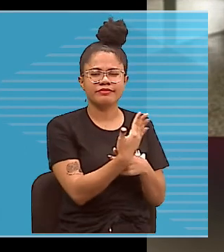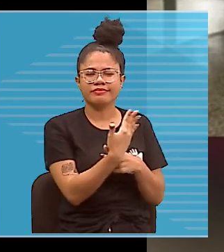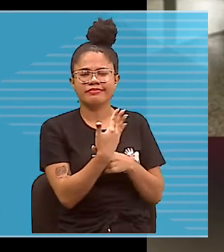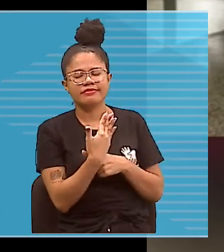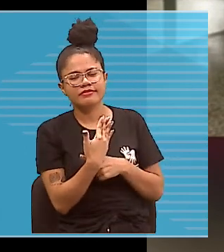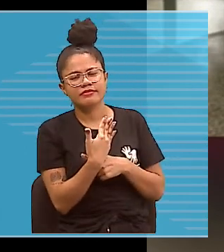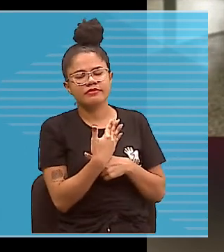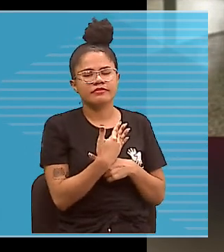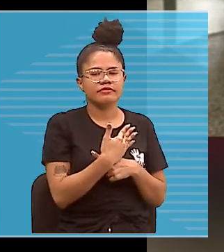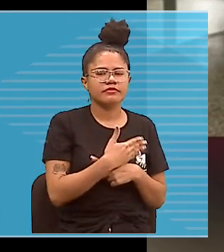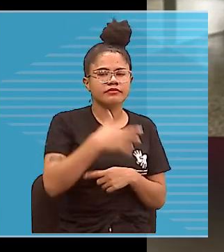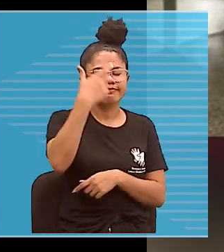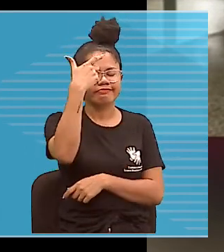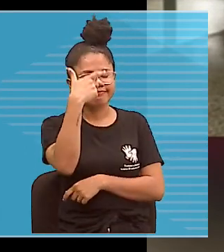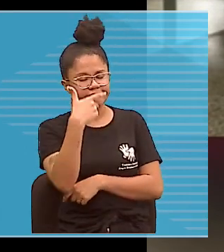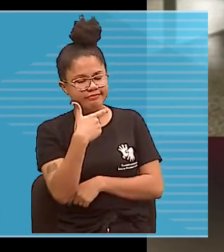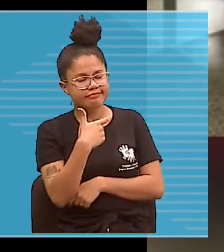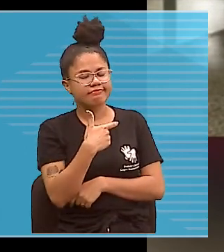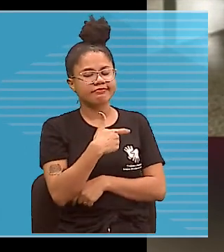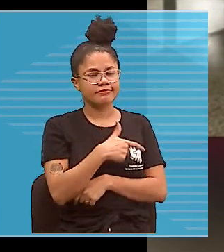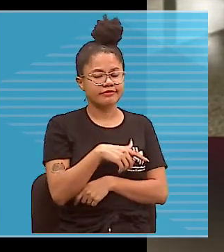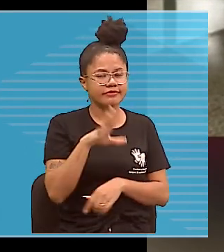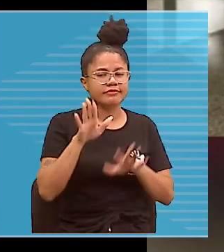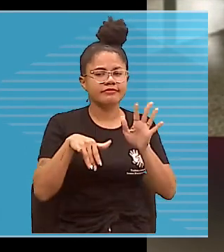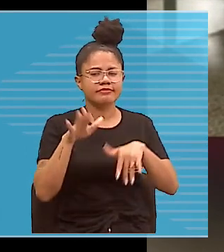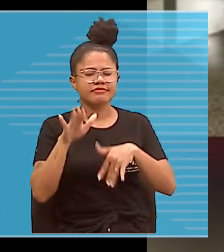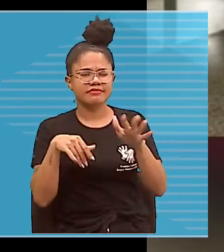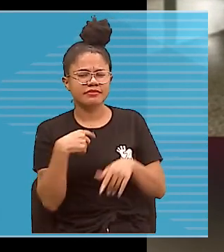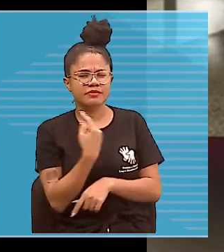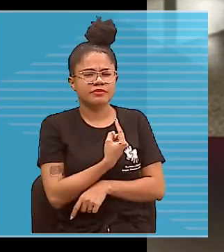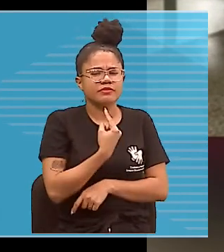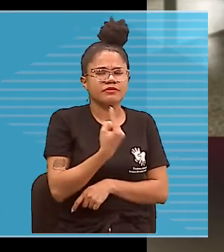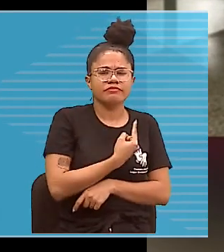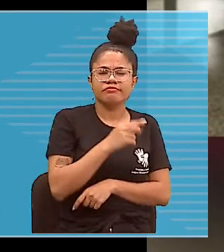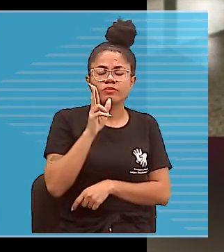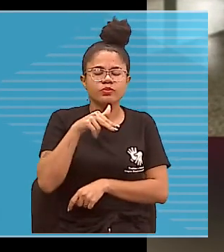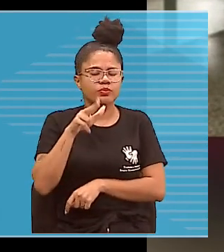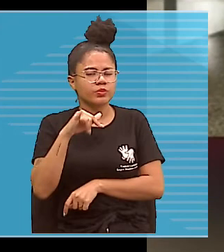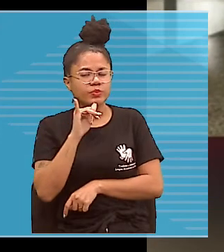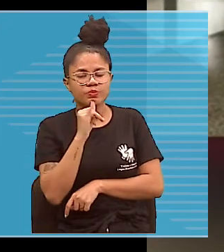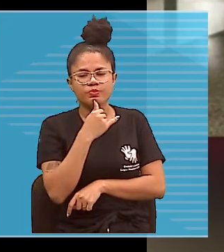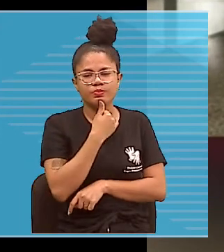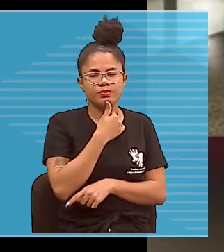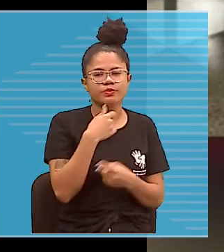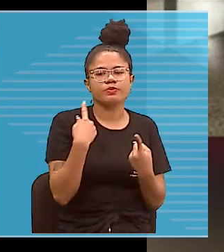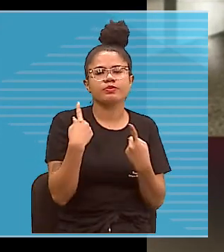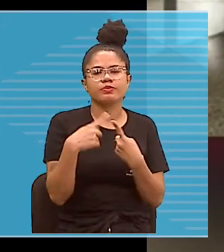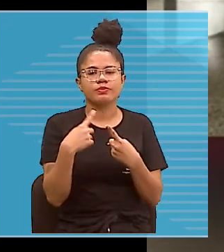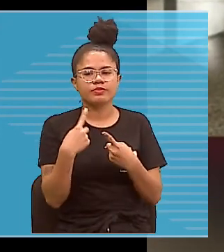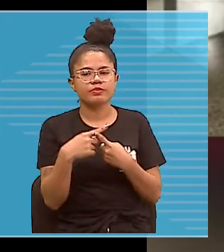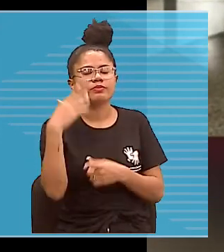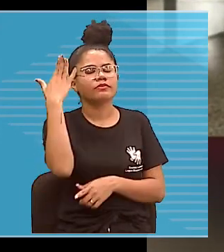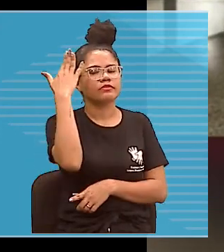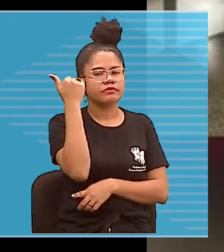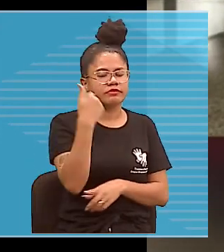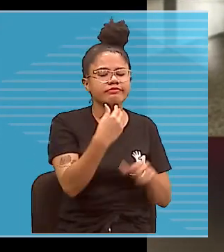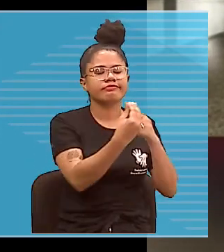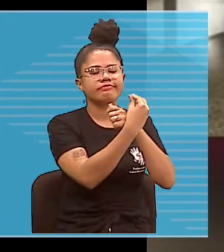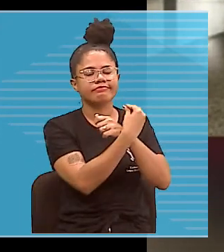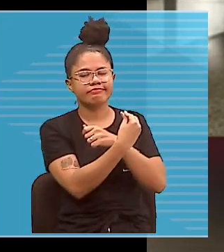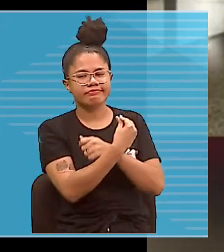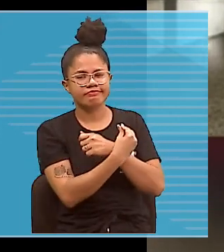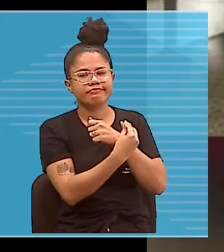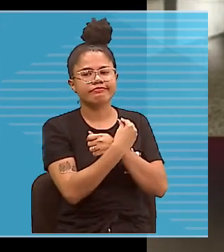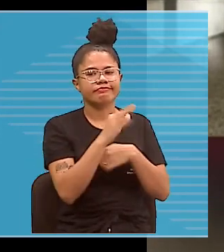não desanimei, pois sabia que cuidaria de mim mesmo sem eu merecer. Me